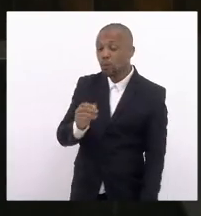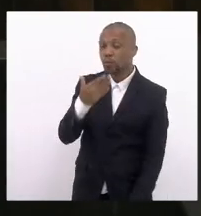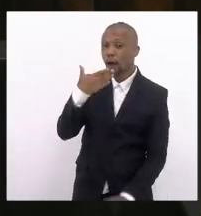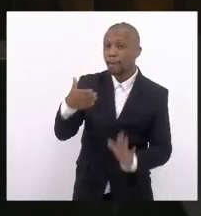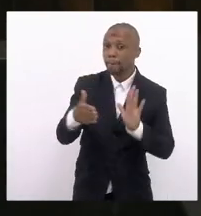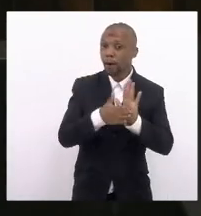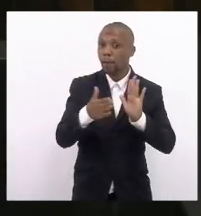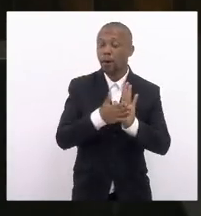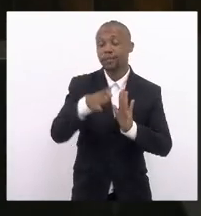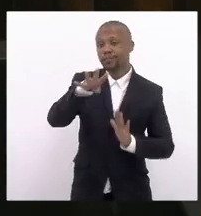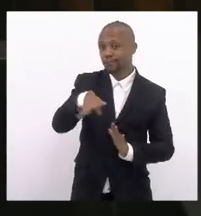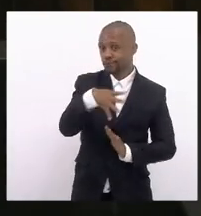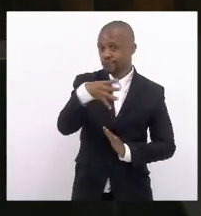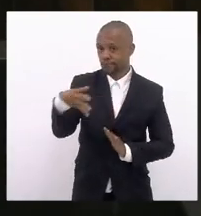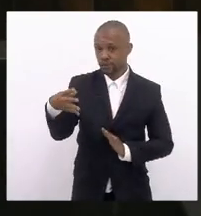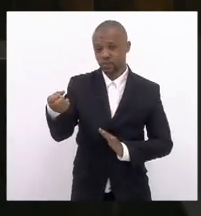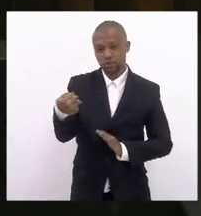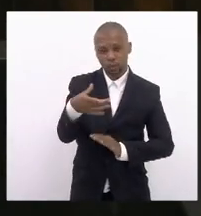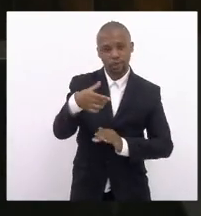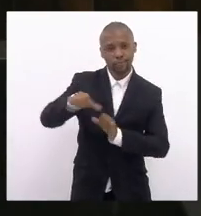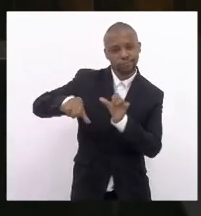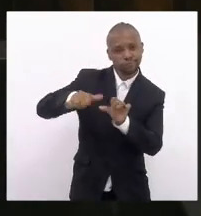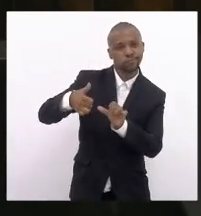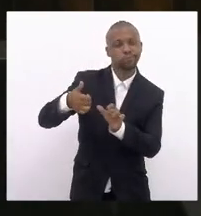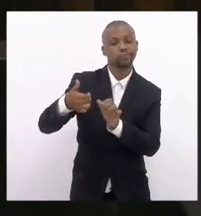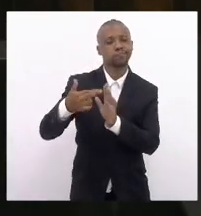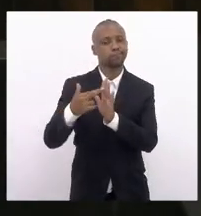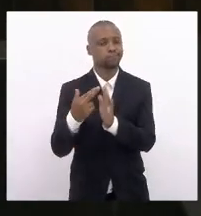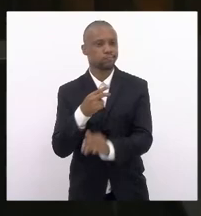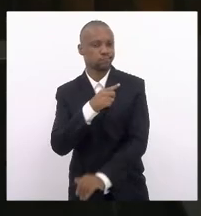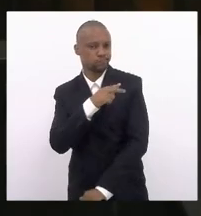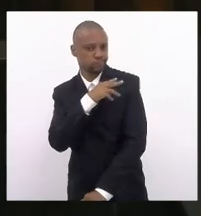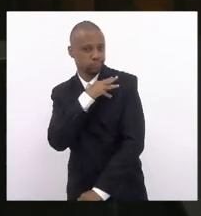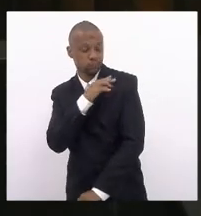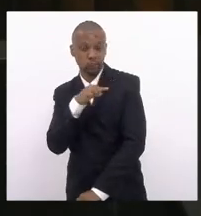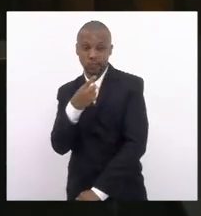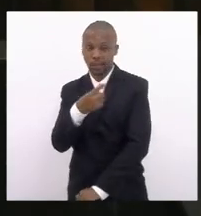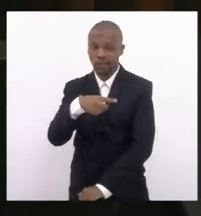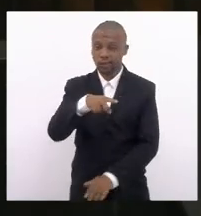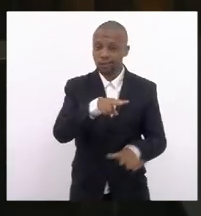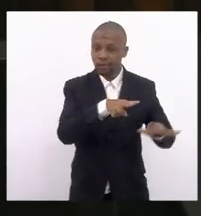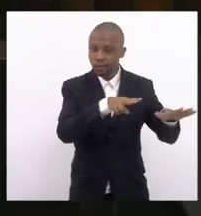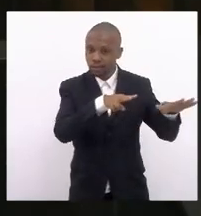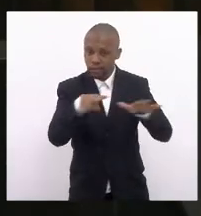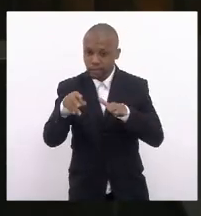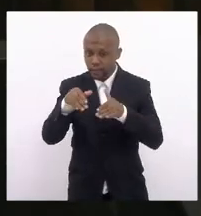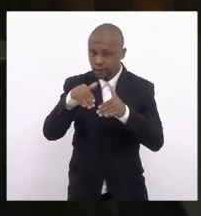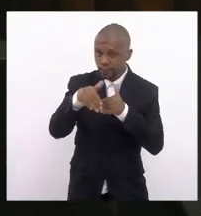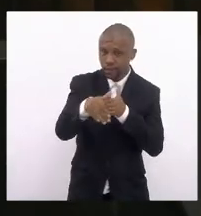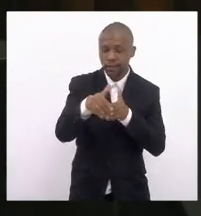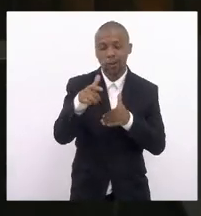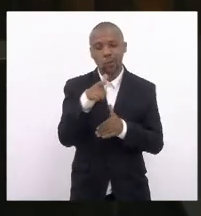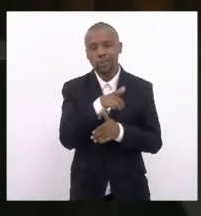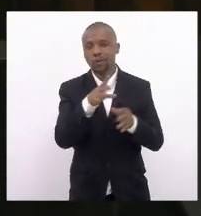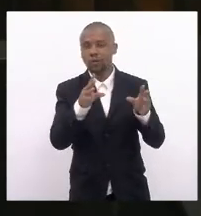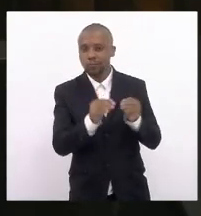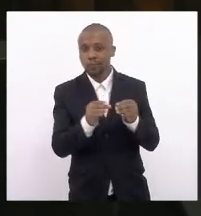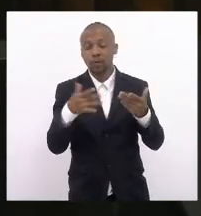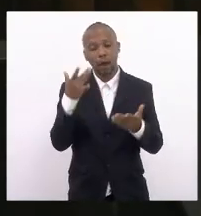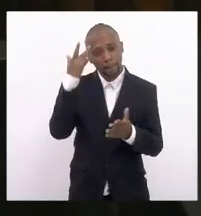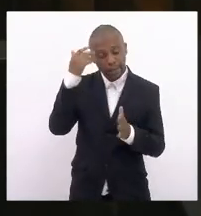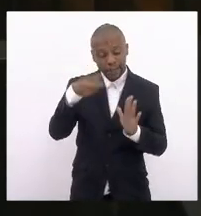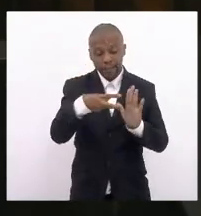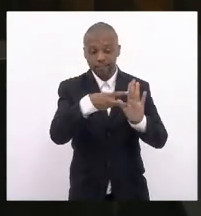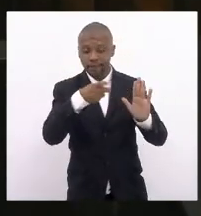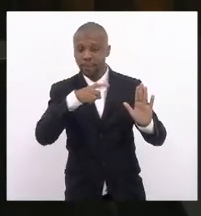o novo ensino médio que eles só concluíram essa semana. Então, amanhã vamos derrubar esse